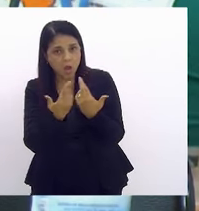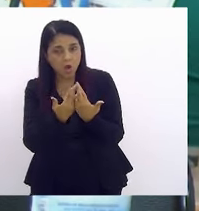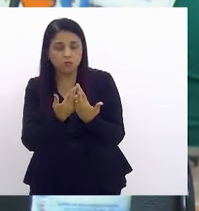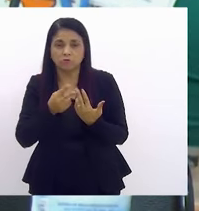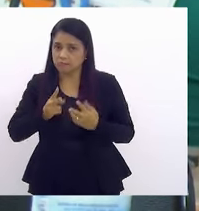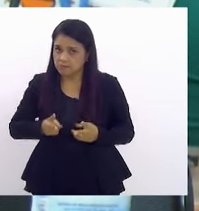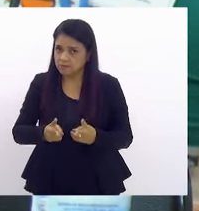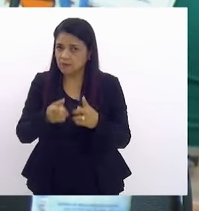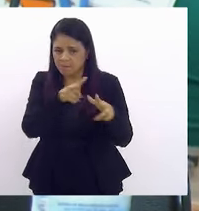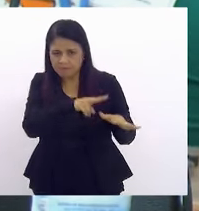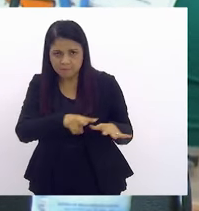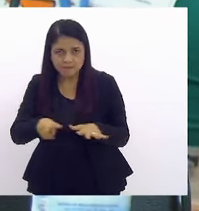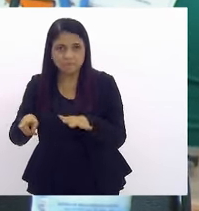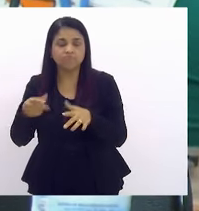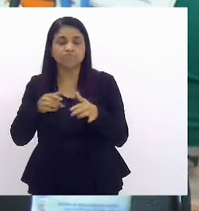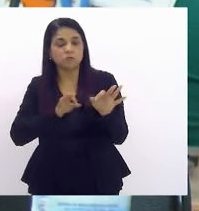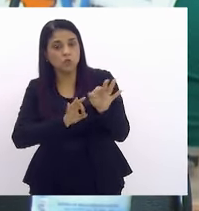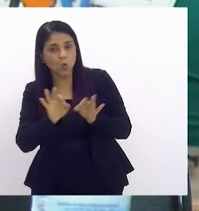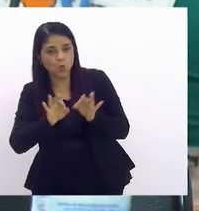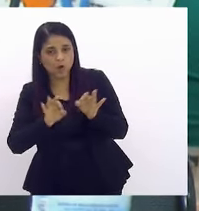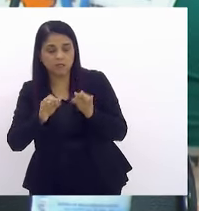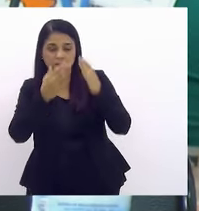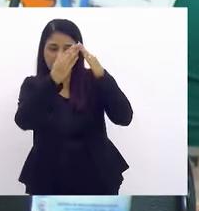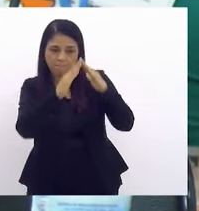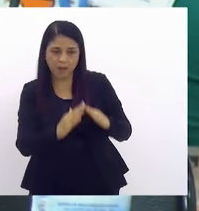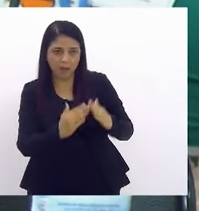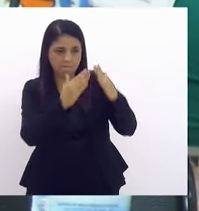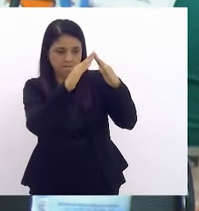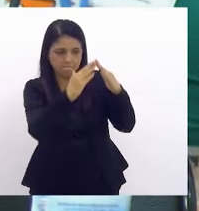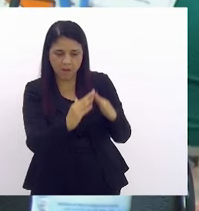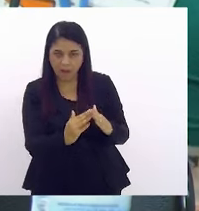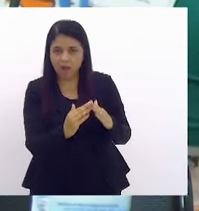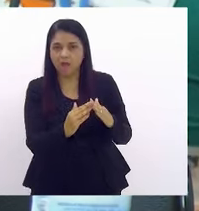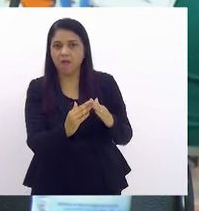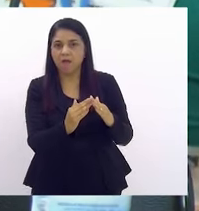se organizar para fazer demolições